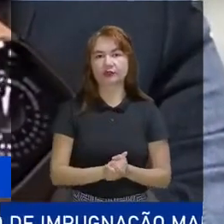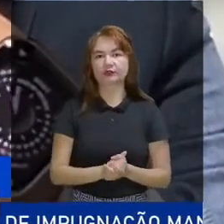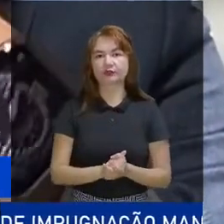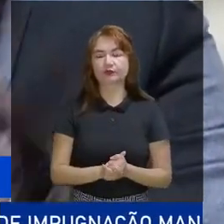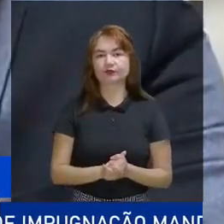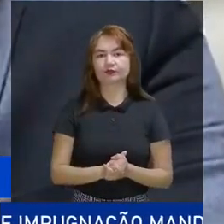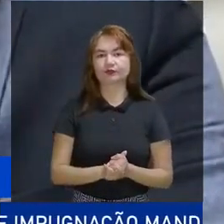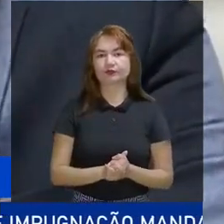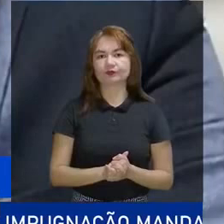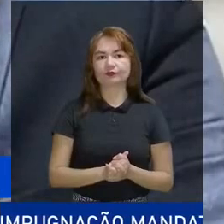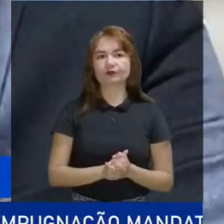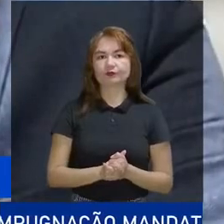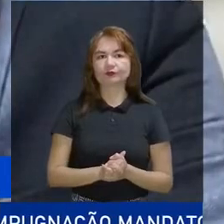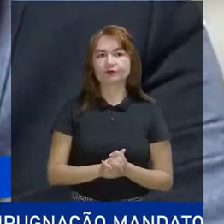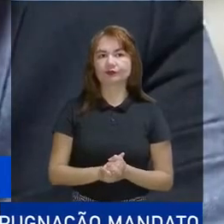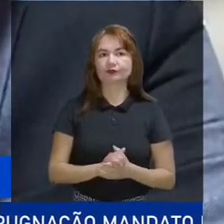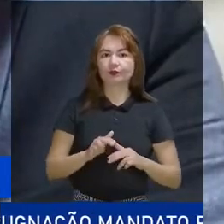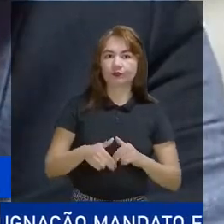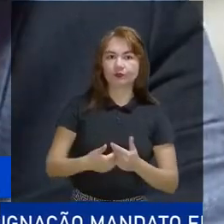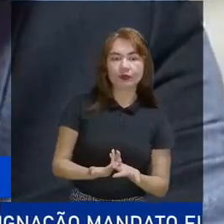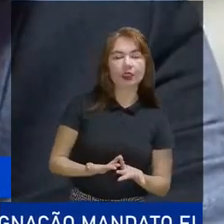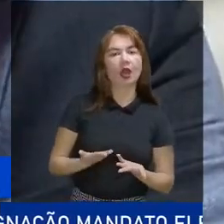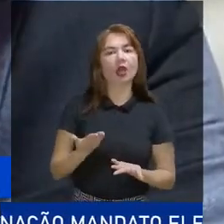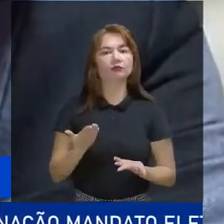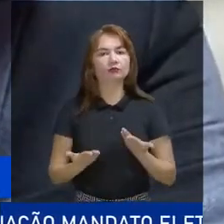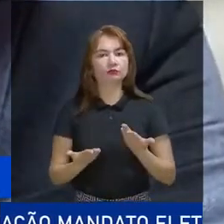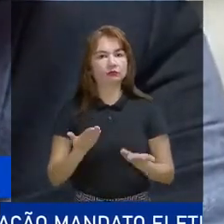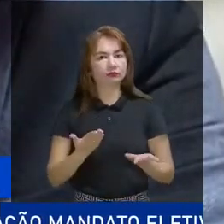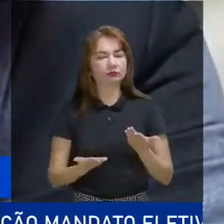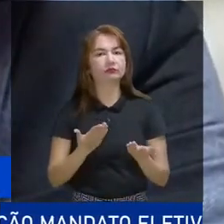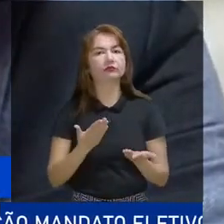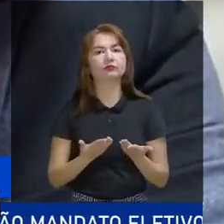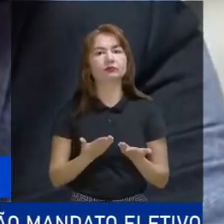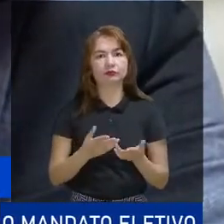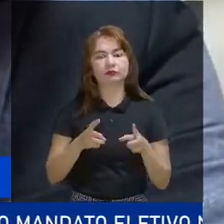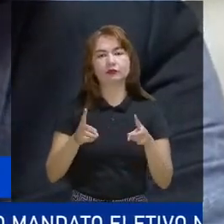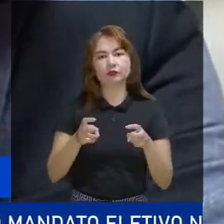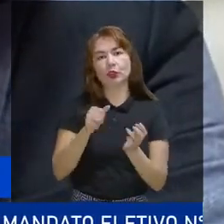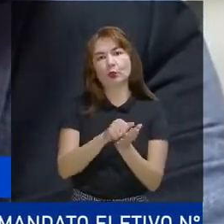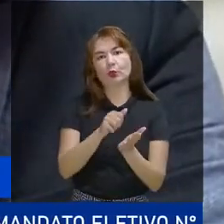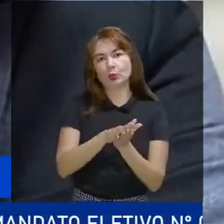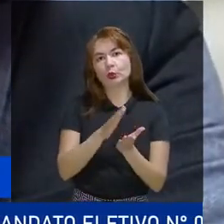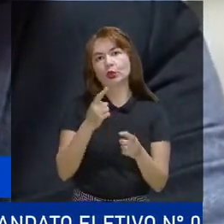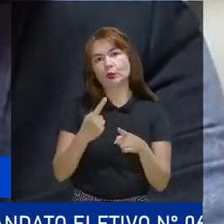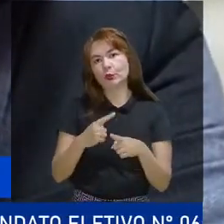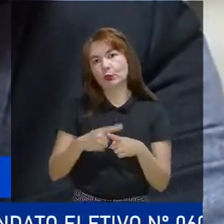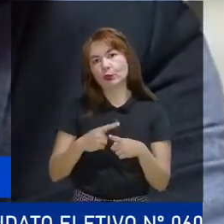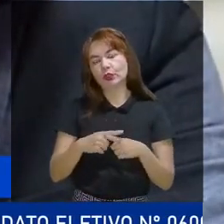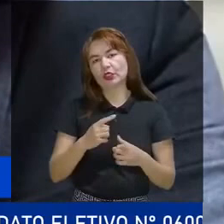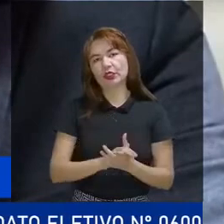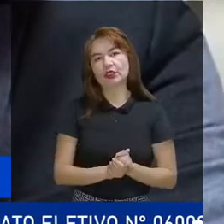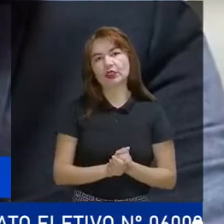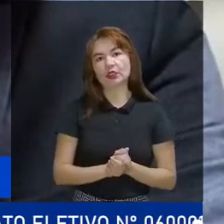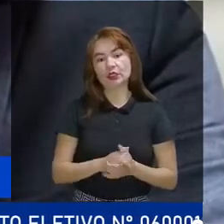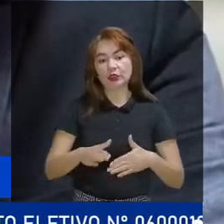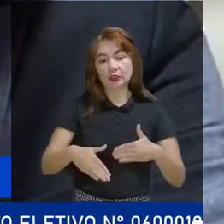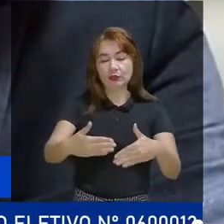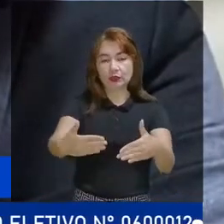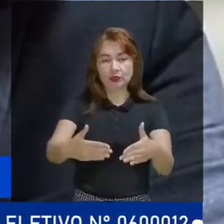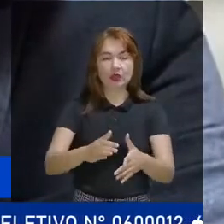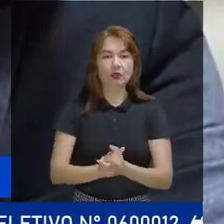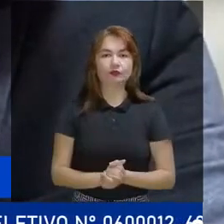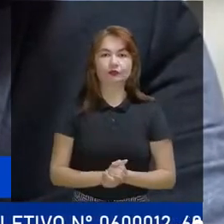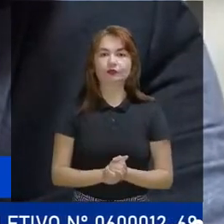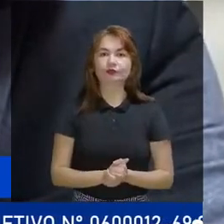os primeiros embargos, é razoável não se aplicar a multa porque eles não se apresentam protelatórios. Então,